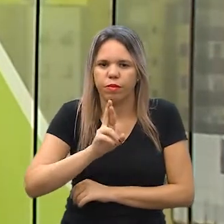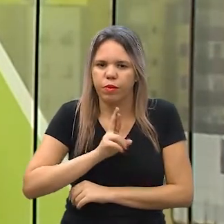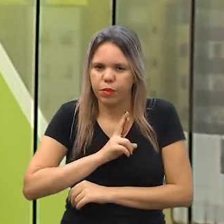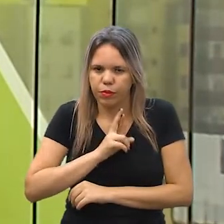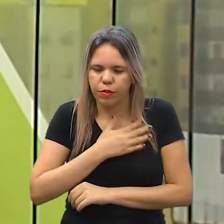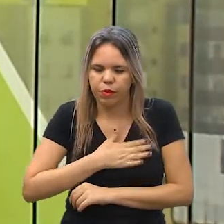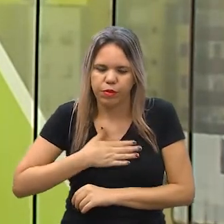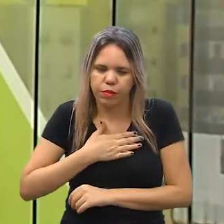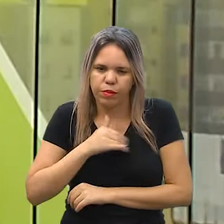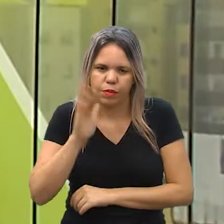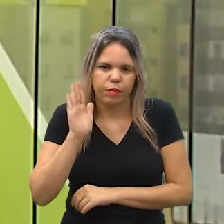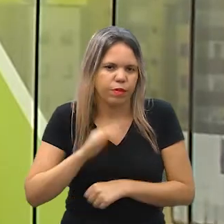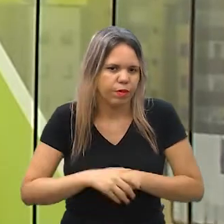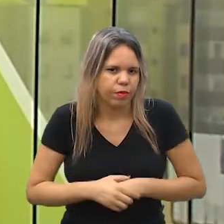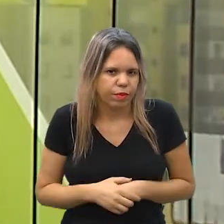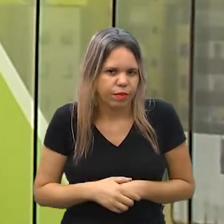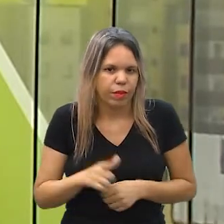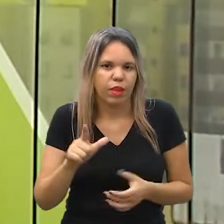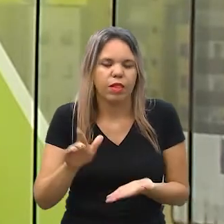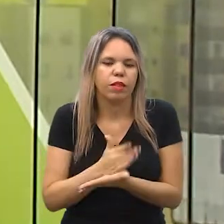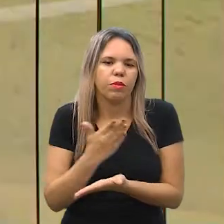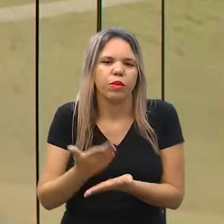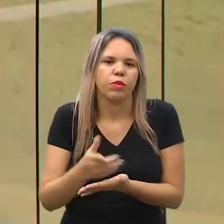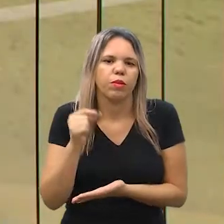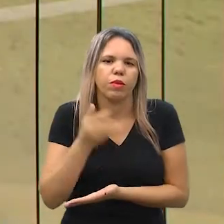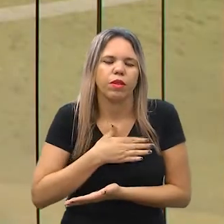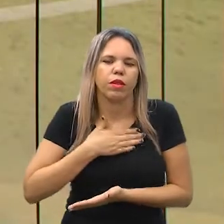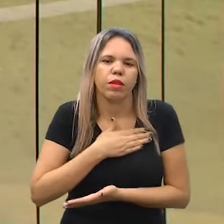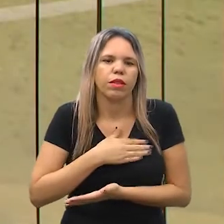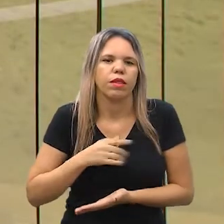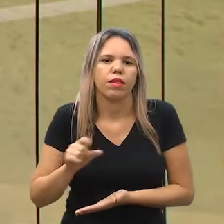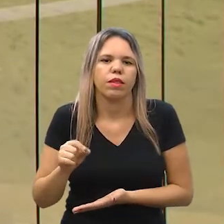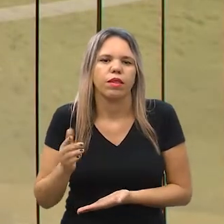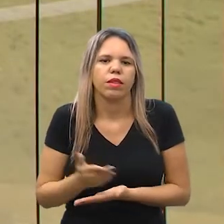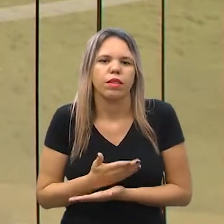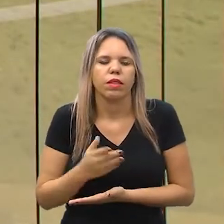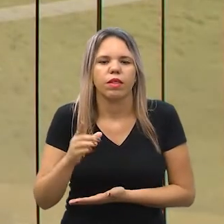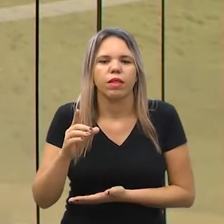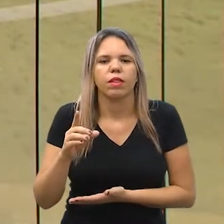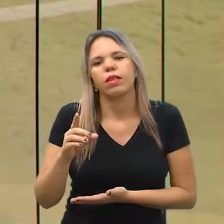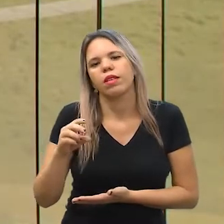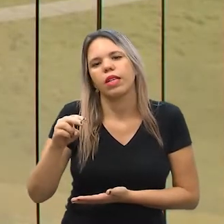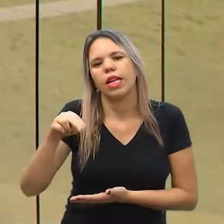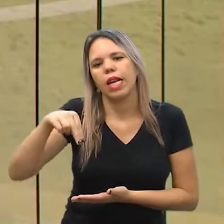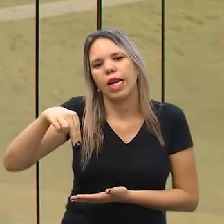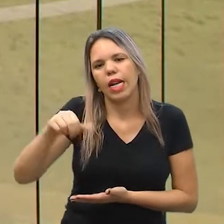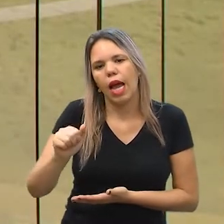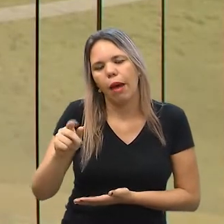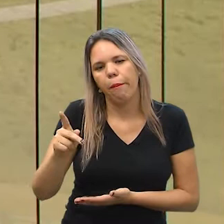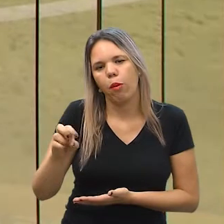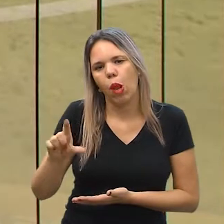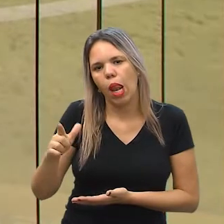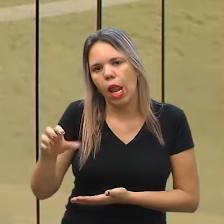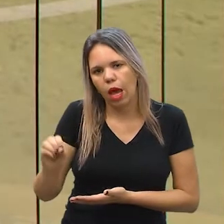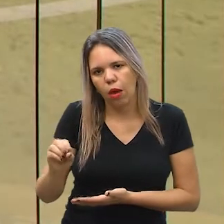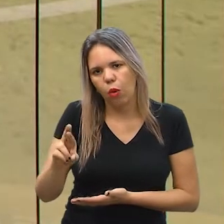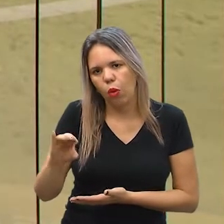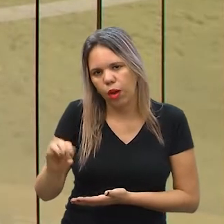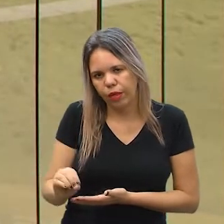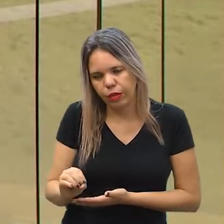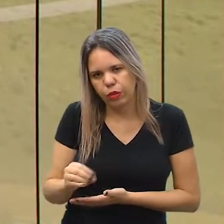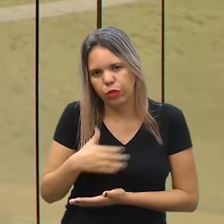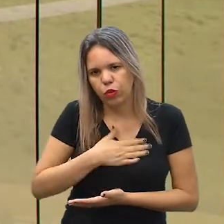fala o que você gosta mais. Tá bom. Seu livro preferido? Meu livro preferido é de Napoleão Hill. Qualquer livro de Napoleão Hill é meu